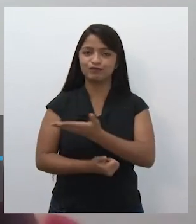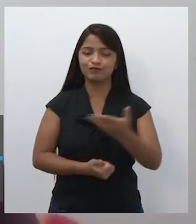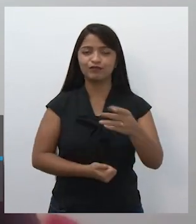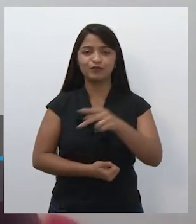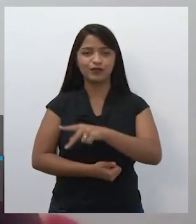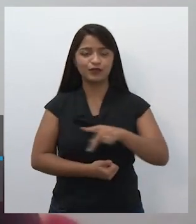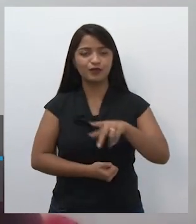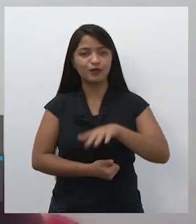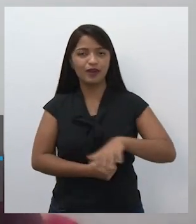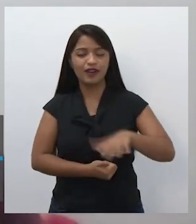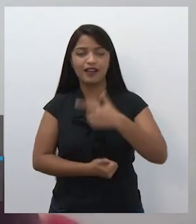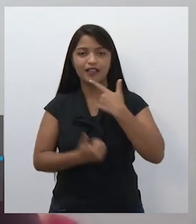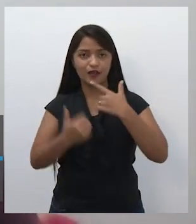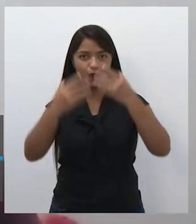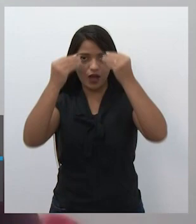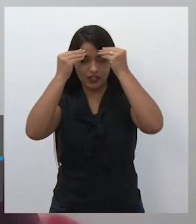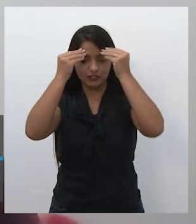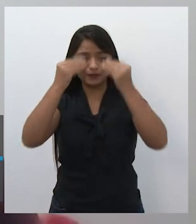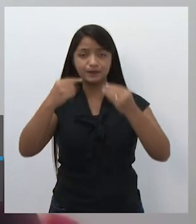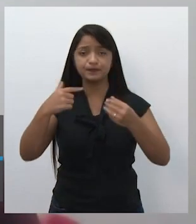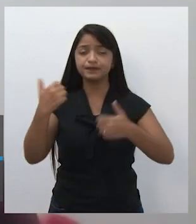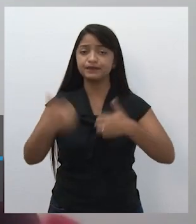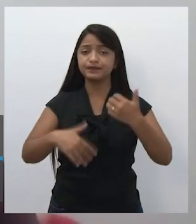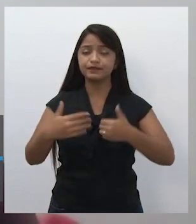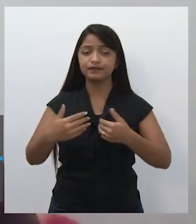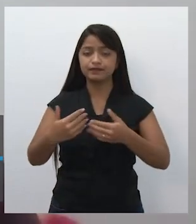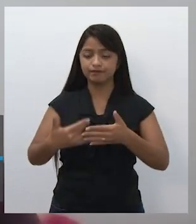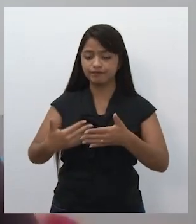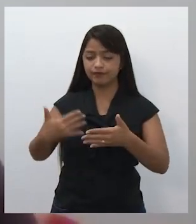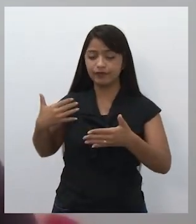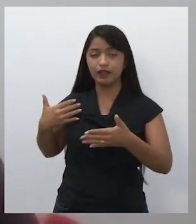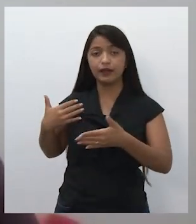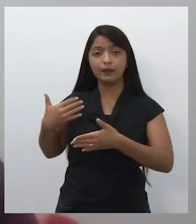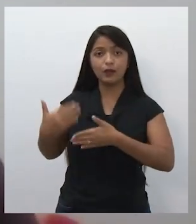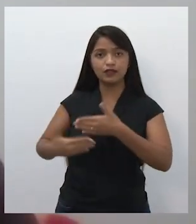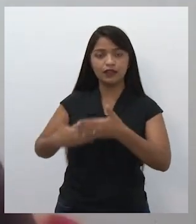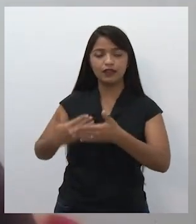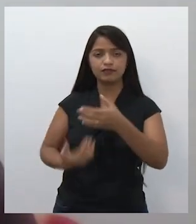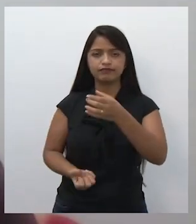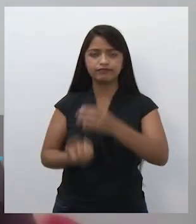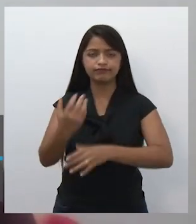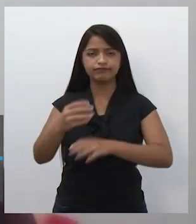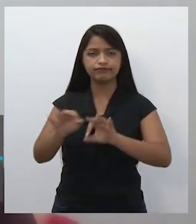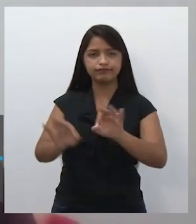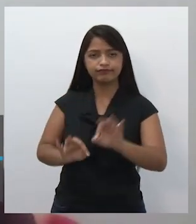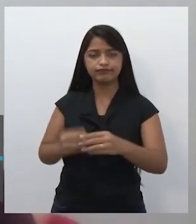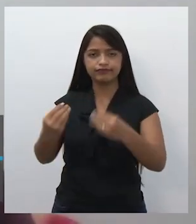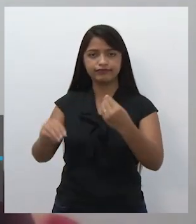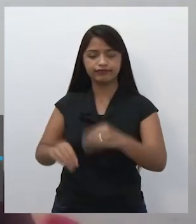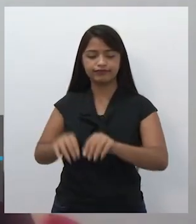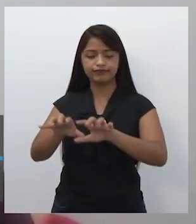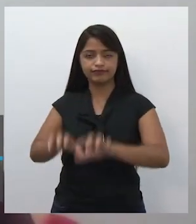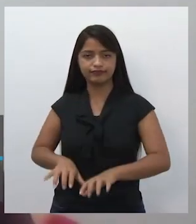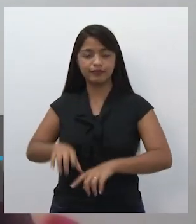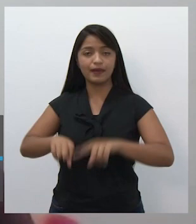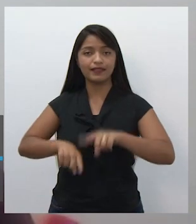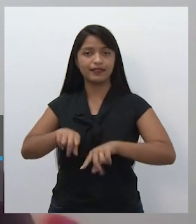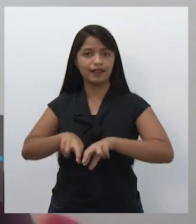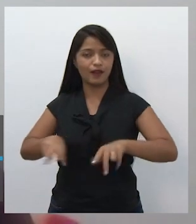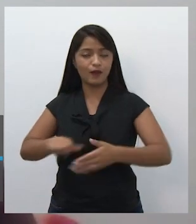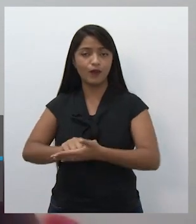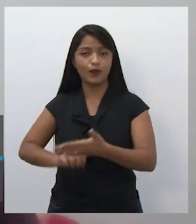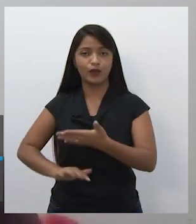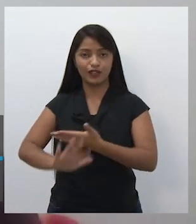linguagens para explicar um pouquinho como é que foi o processo de construção, né, do material de linguagens, falar um pouquinho sobre o nosso currículo,